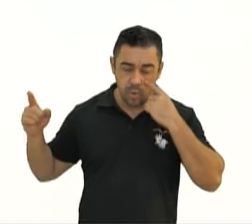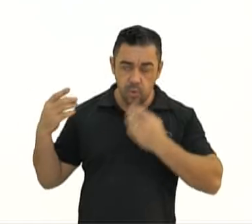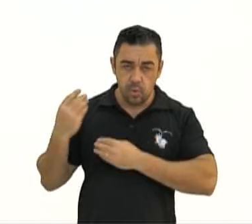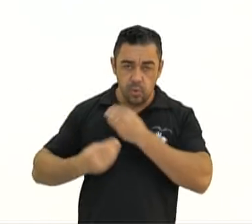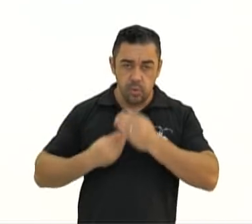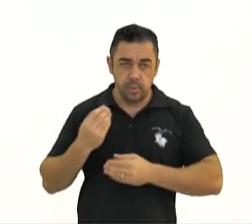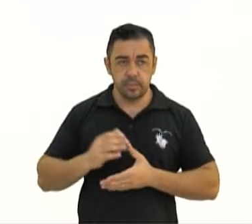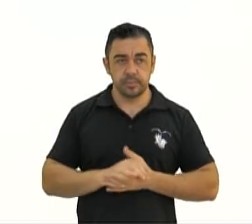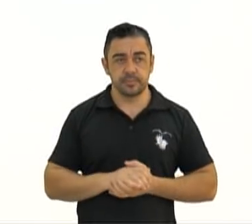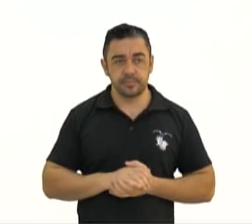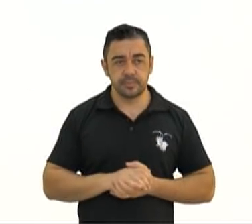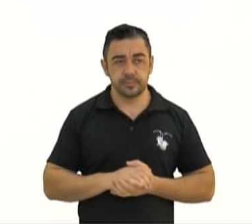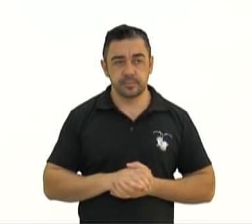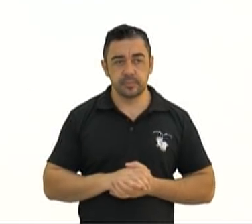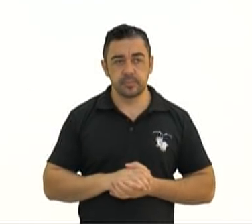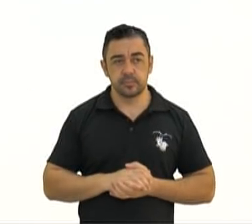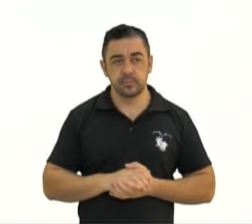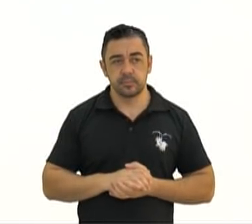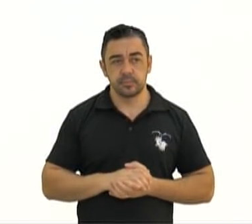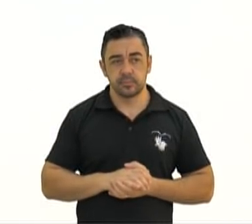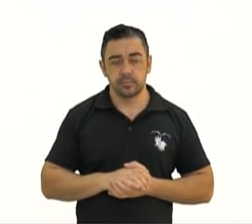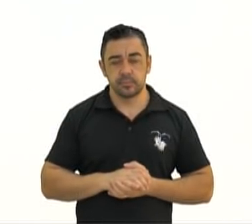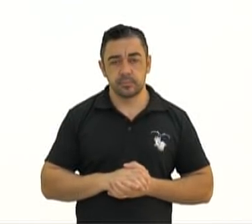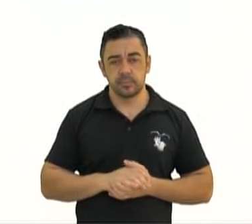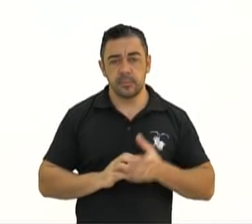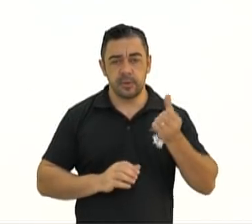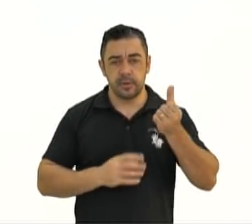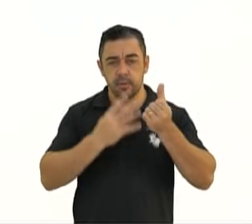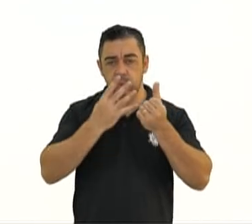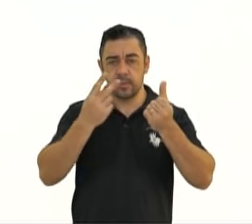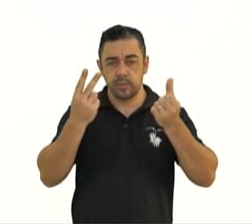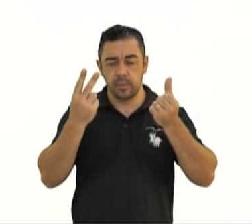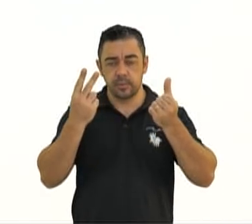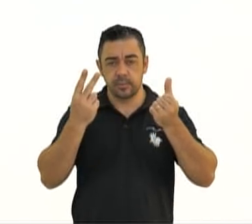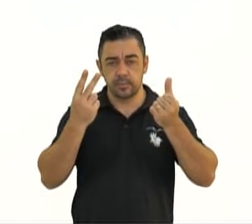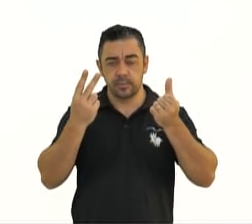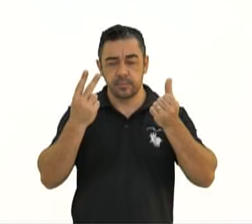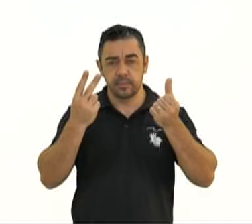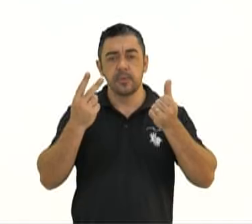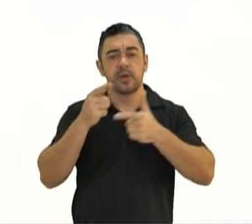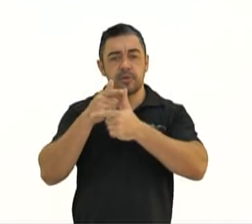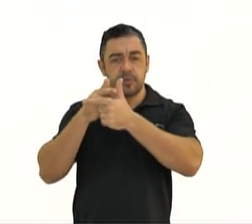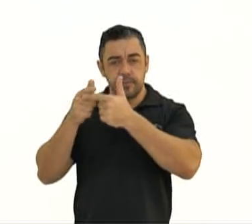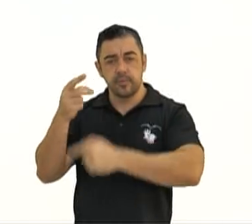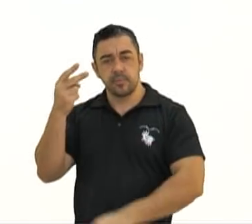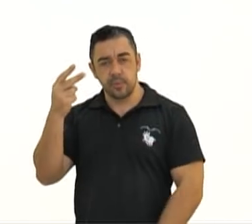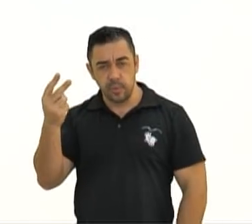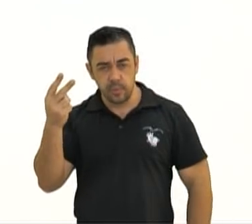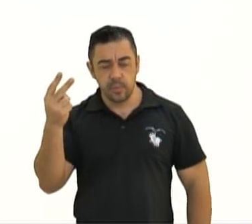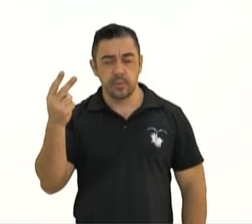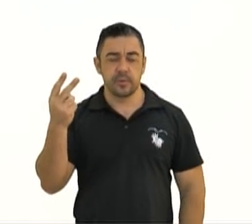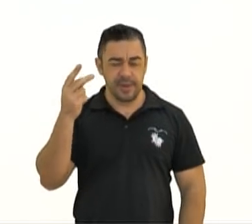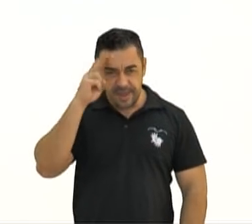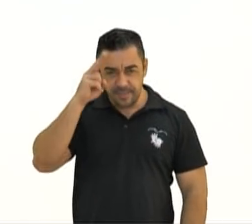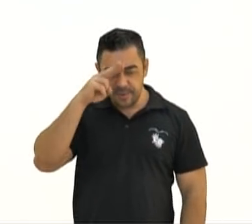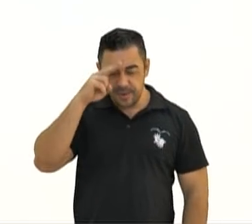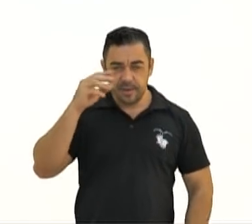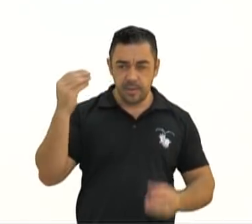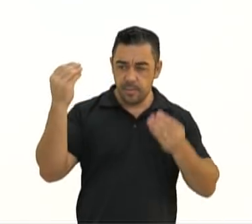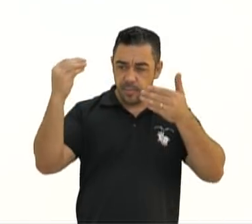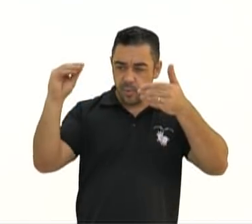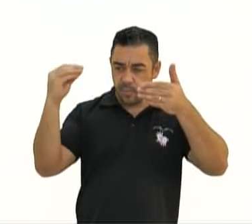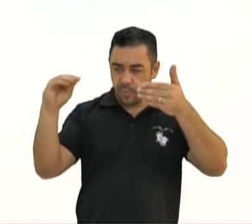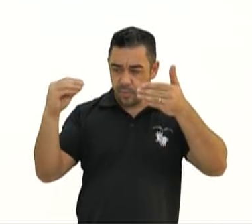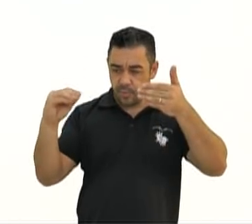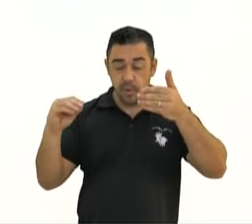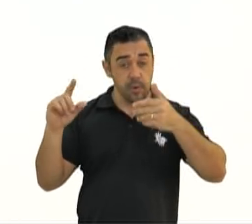professora calculou aqui do ladinho, ó, 6, 4 e 2. Então, lembra, o denominador comum, eu sempre